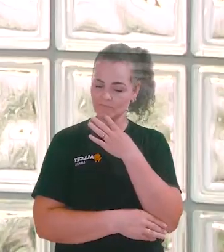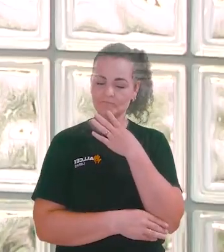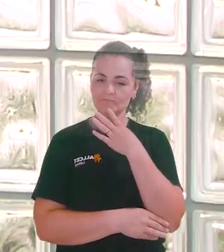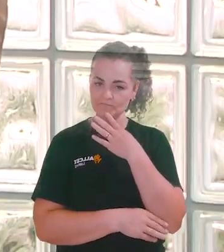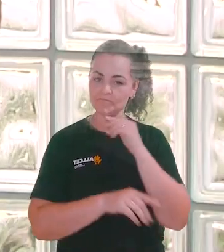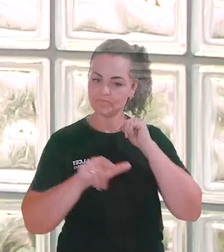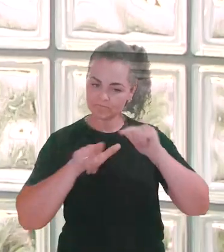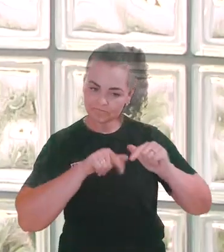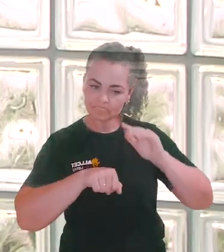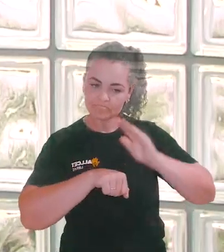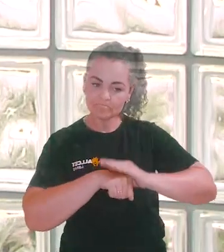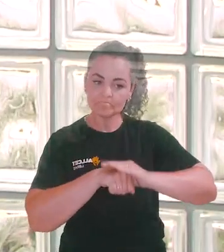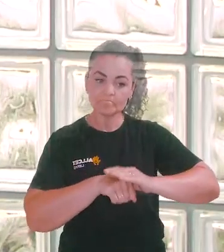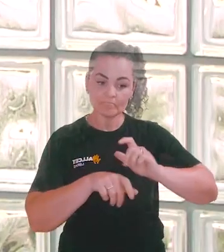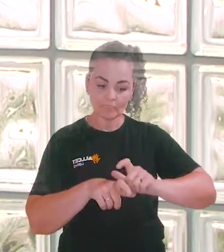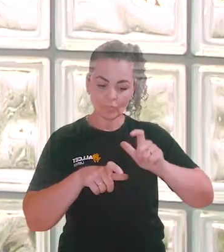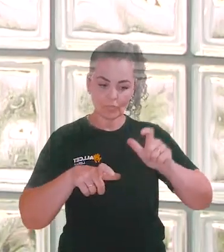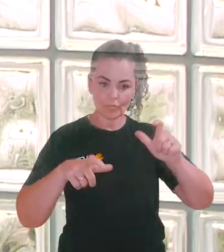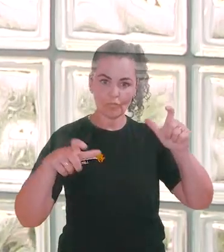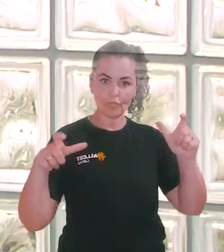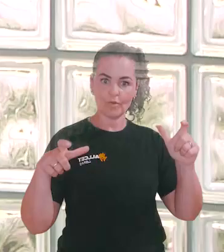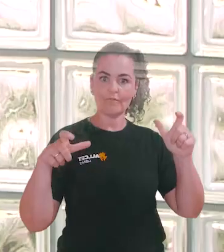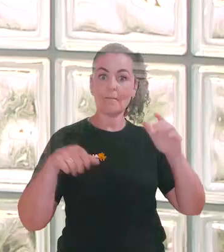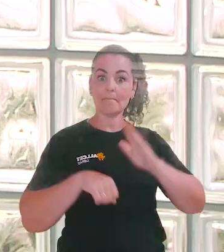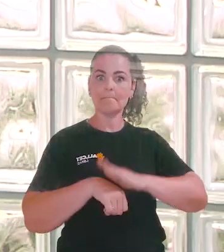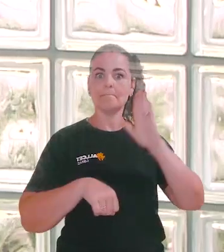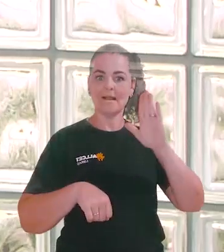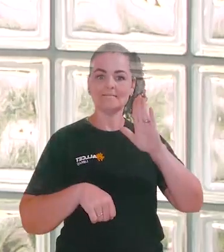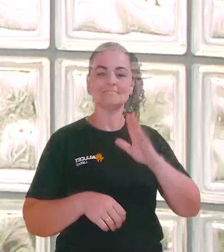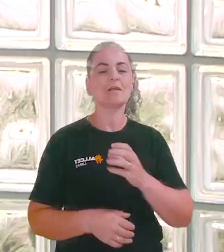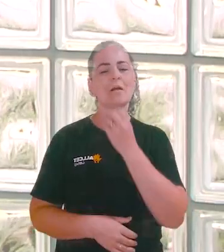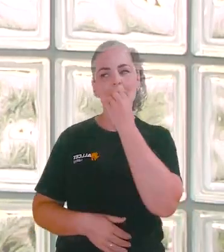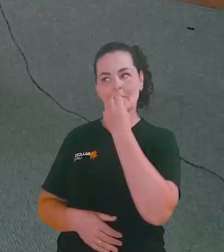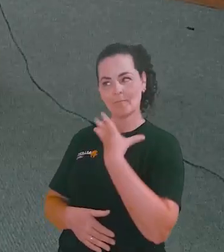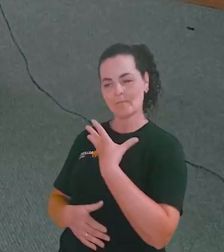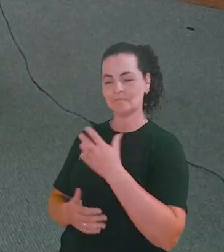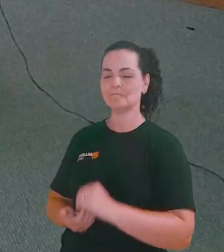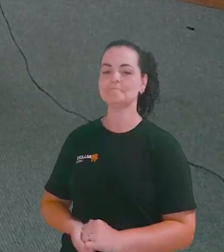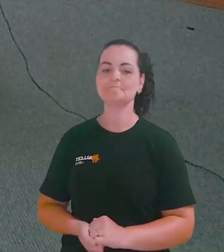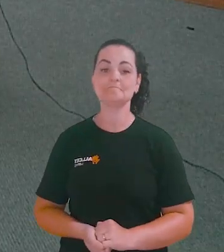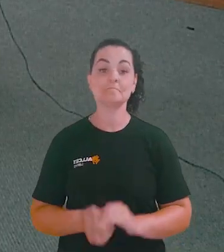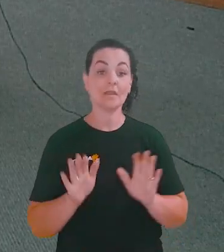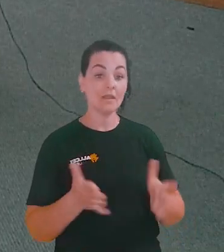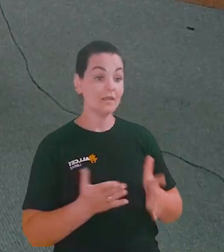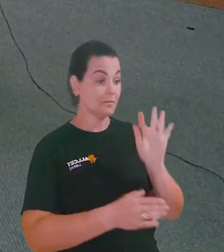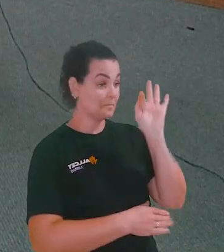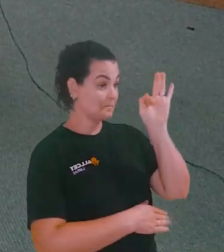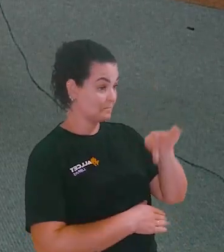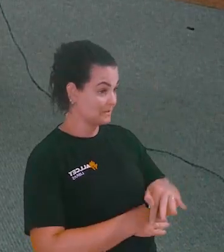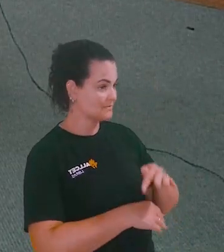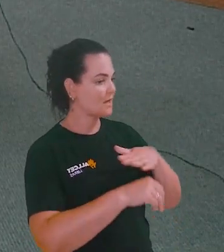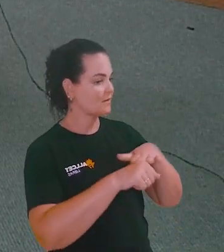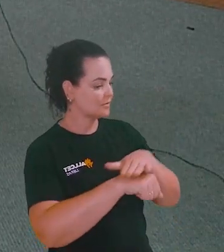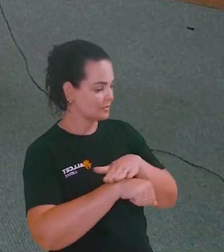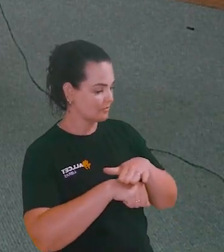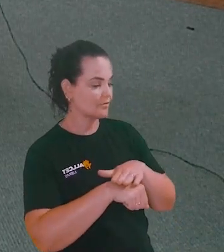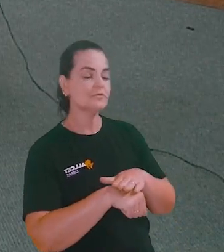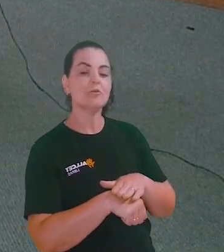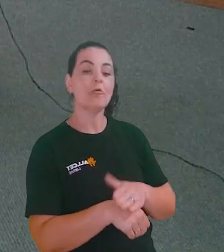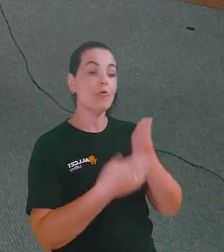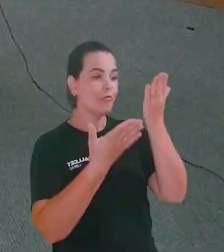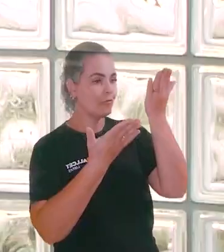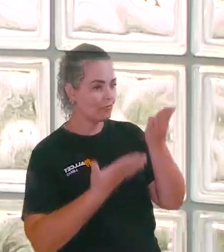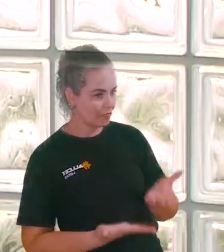conheça e que essas atividades cresçam ainda mais dentro do nosso município. Que bacana. E para encerrar esse